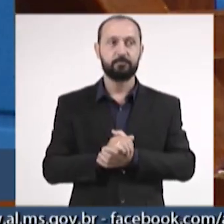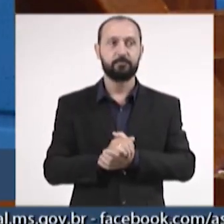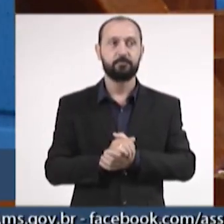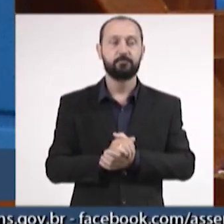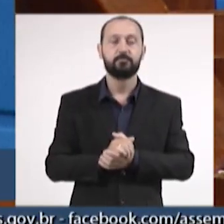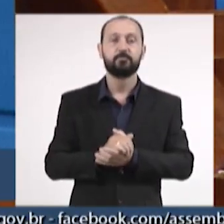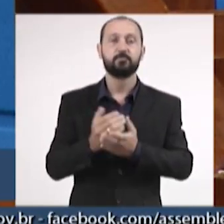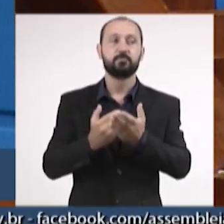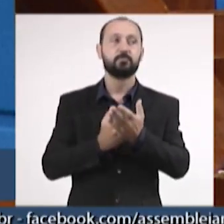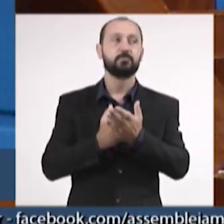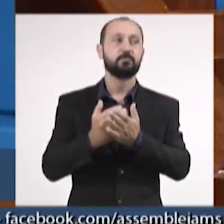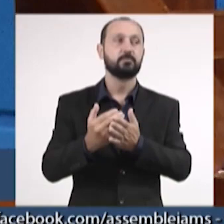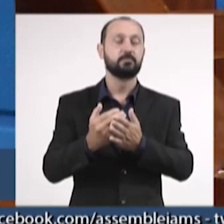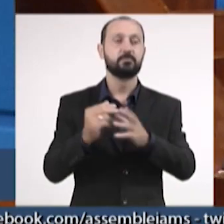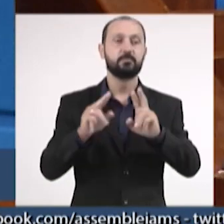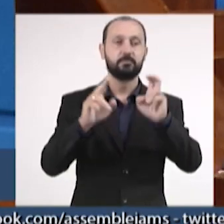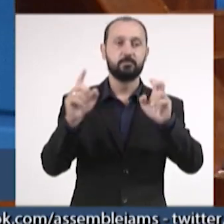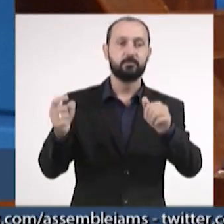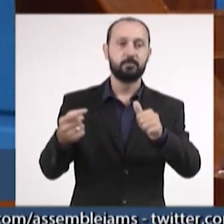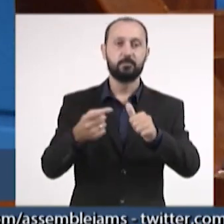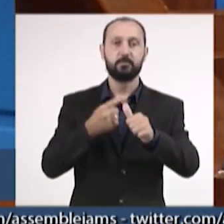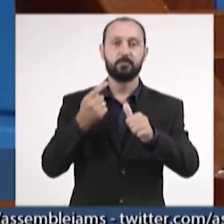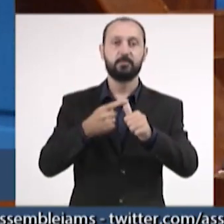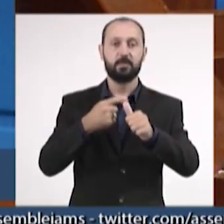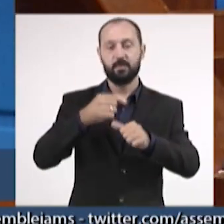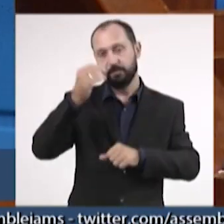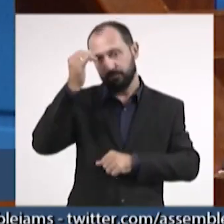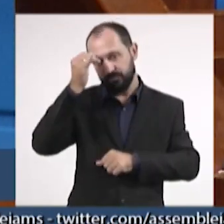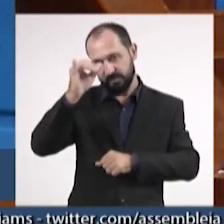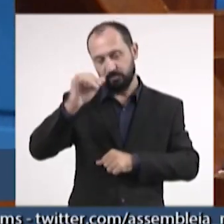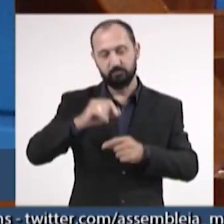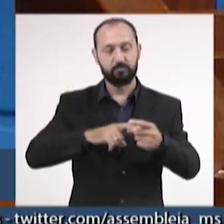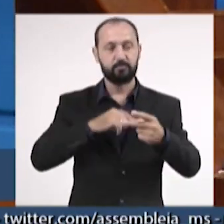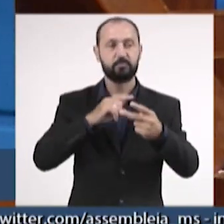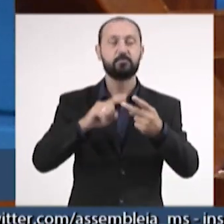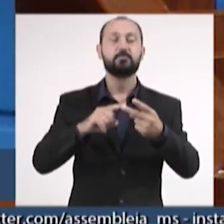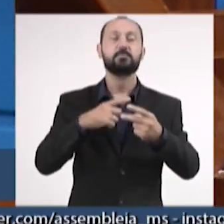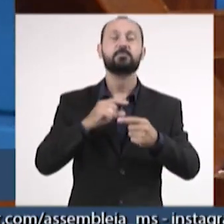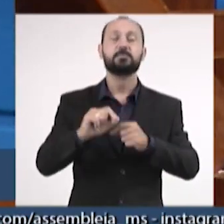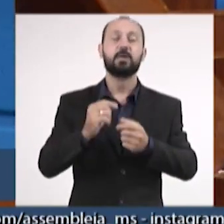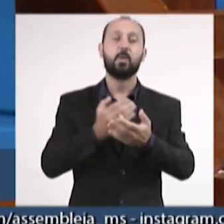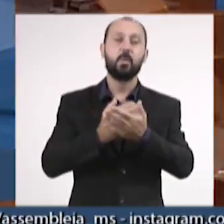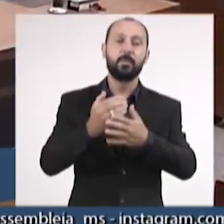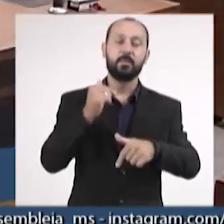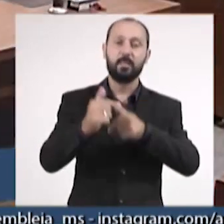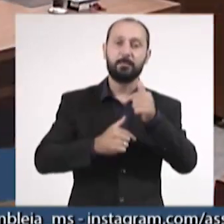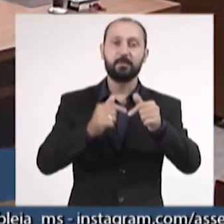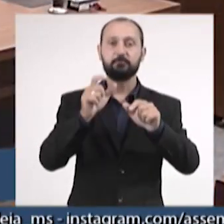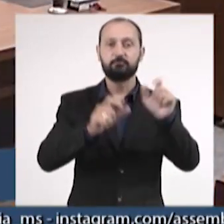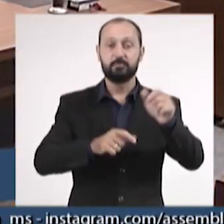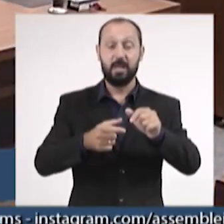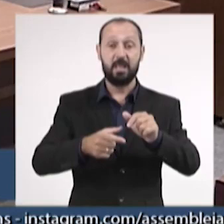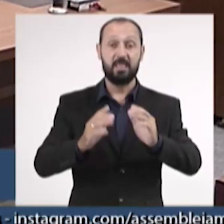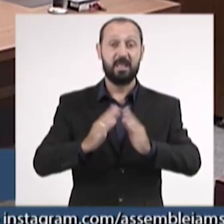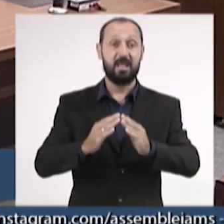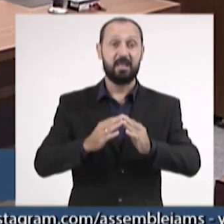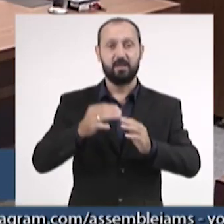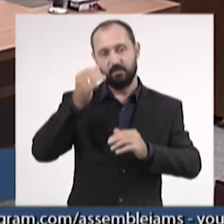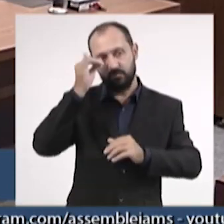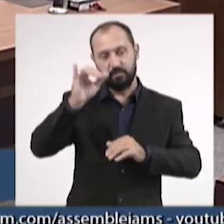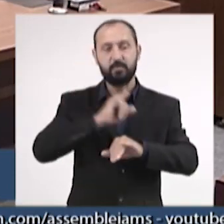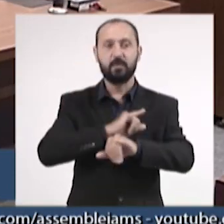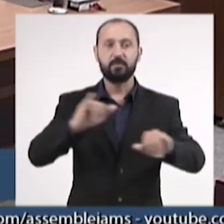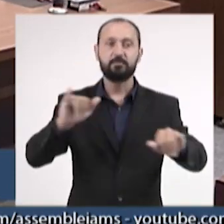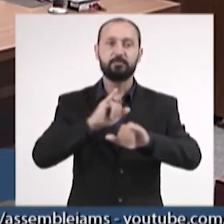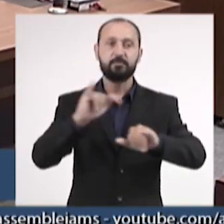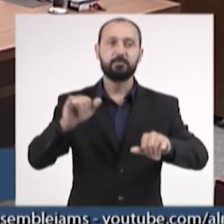com iniciativas voltadas, à prevenção, que inclui iniciativas de prevenção primária, como